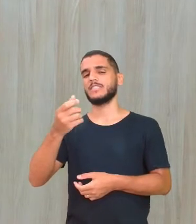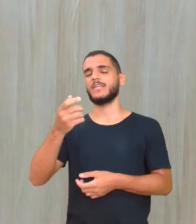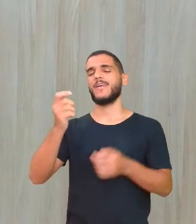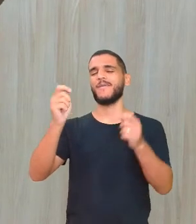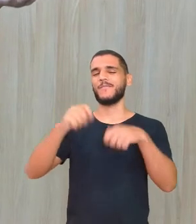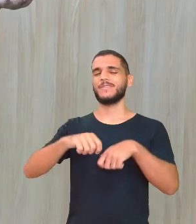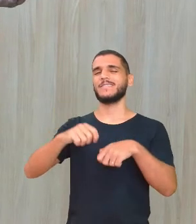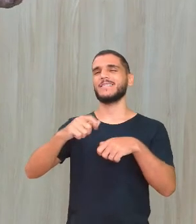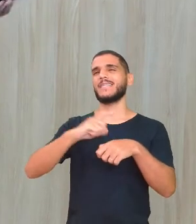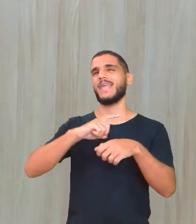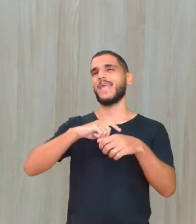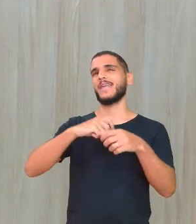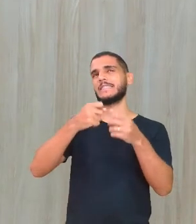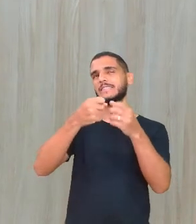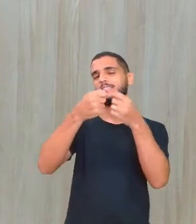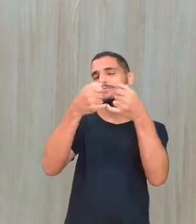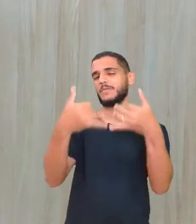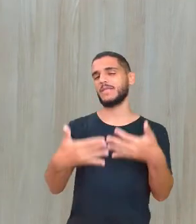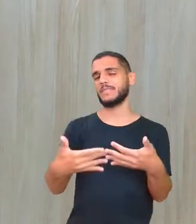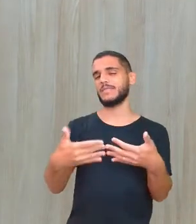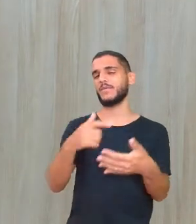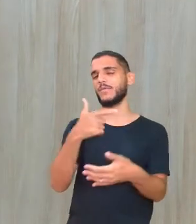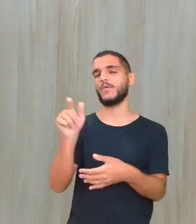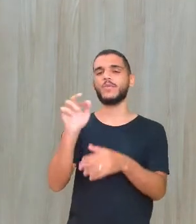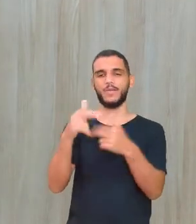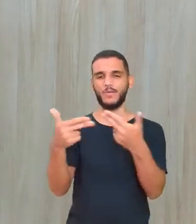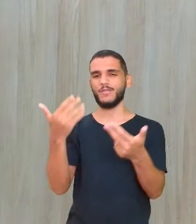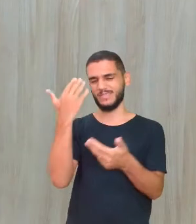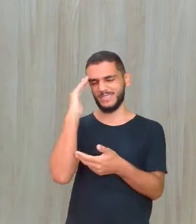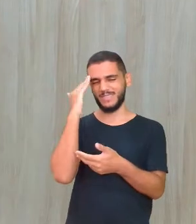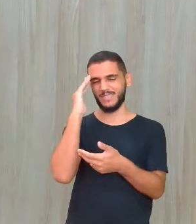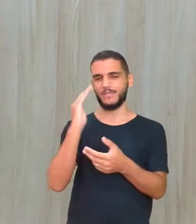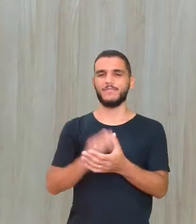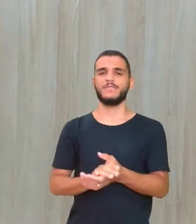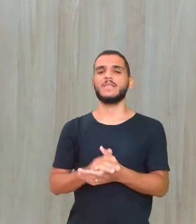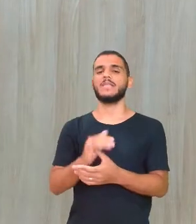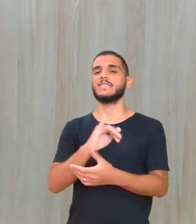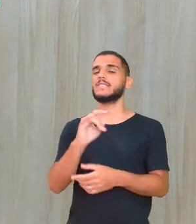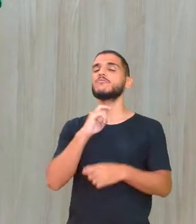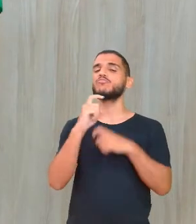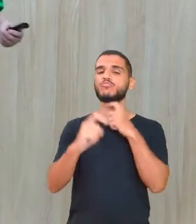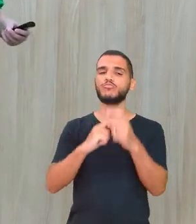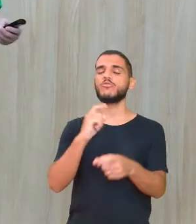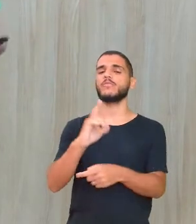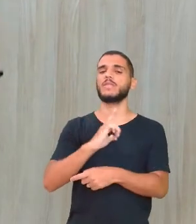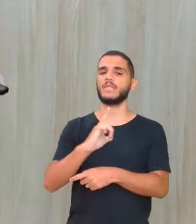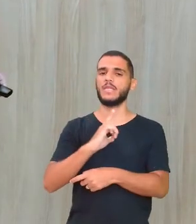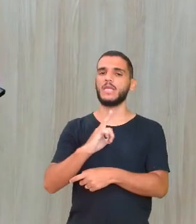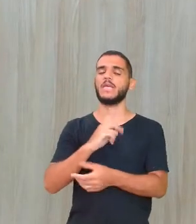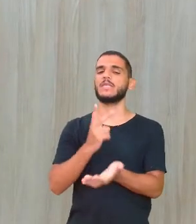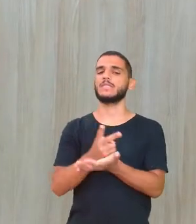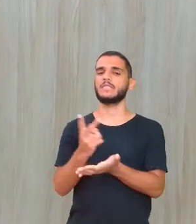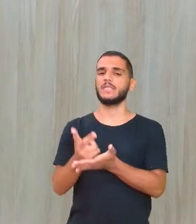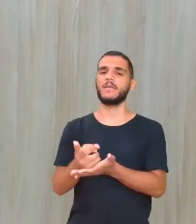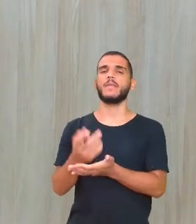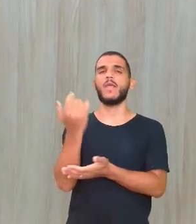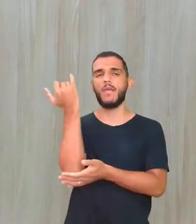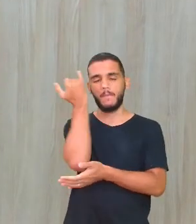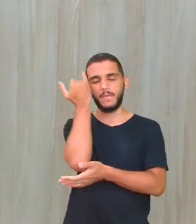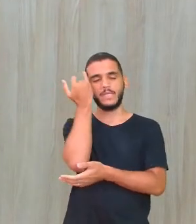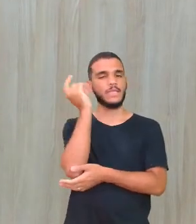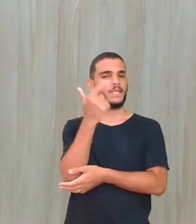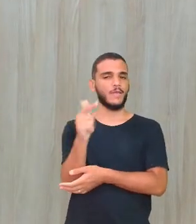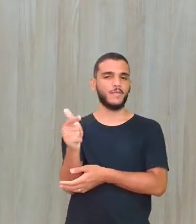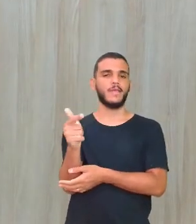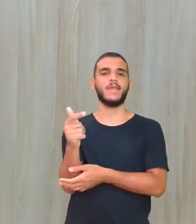a descrição de outra coisa que não o vértice de um polígono. Então, na dúvida, sem preguiça, escreve